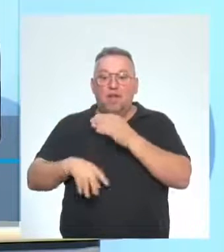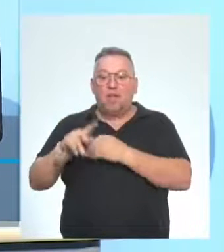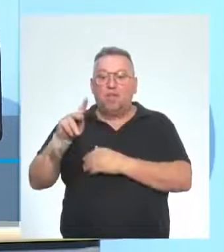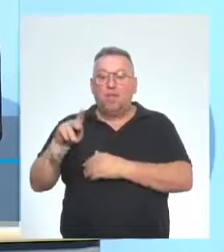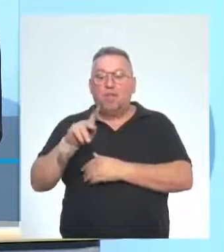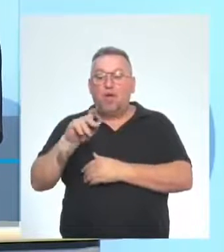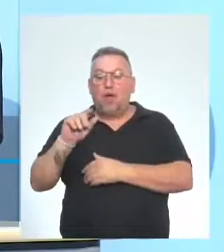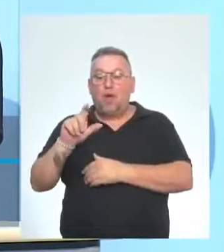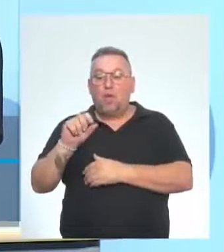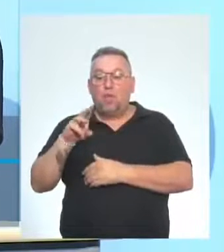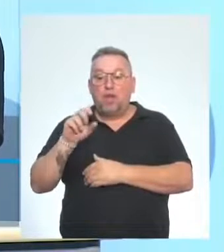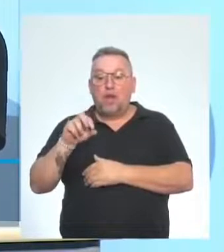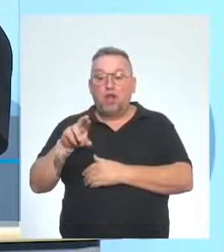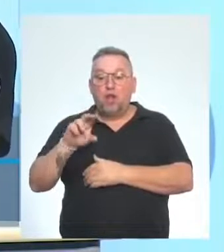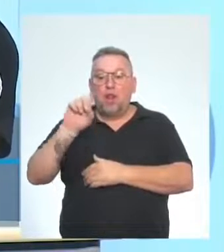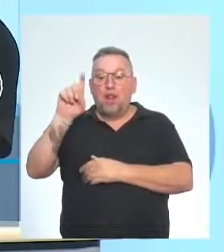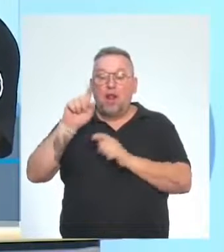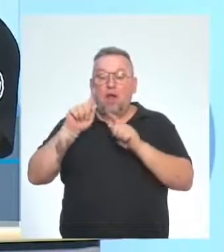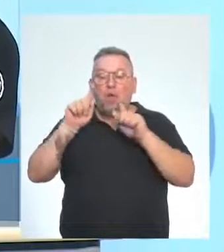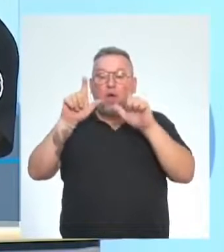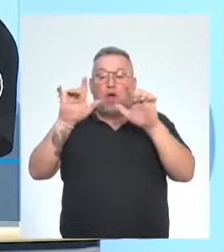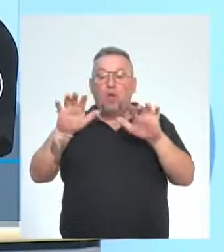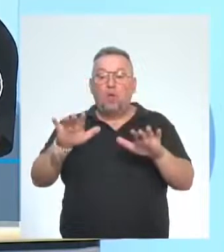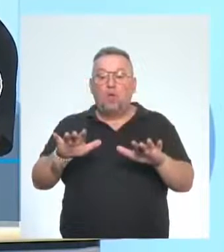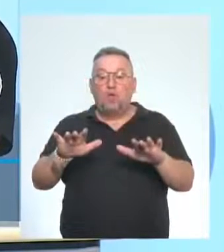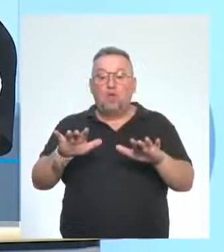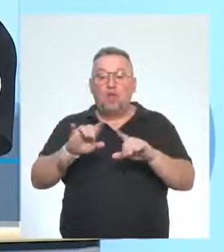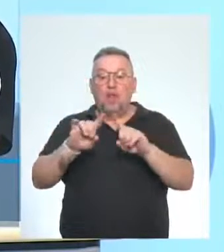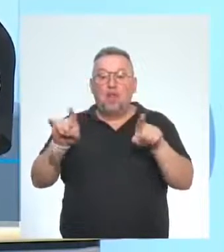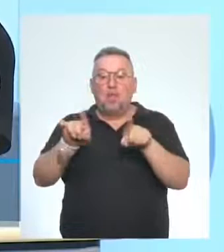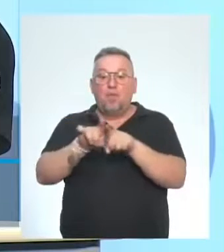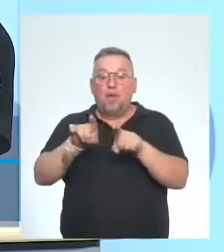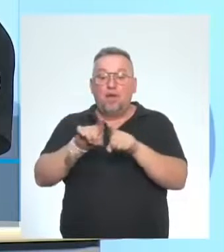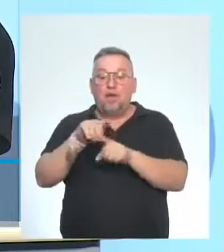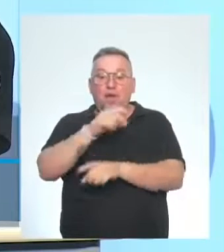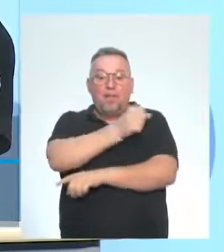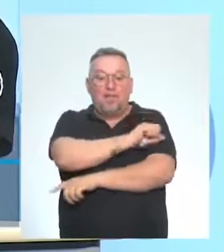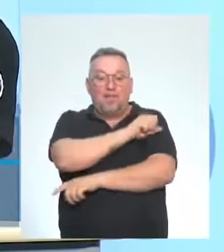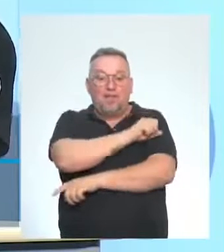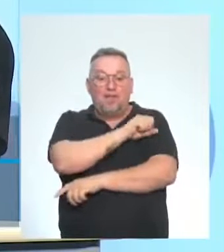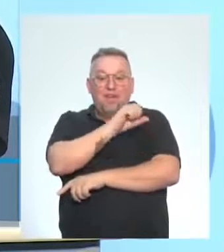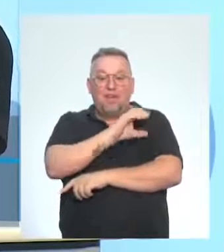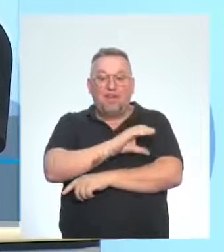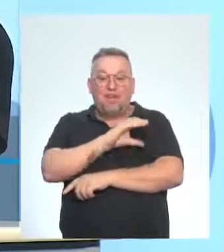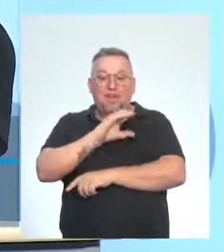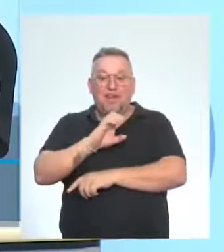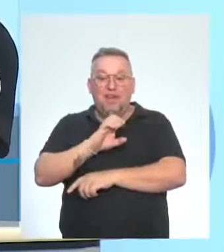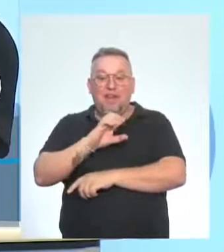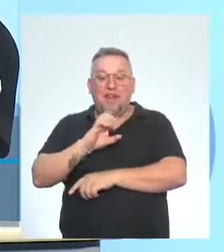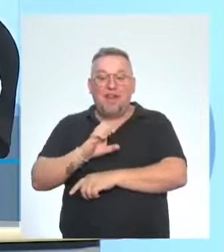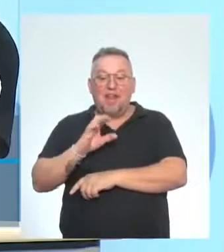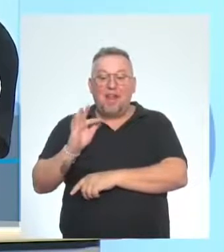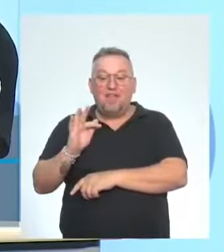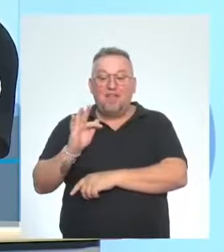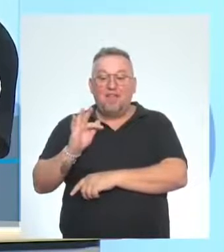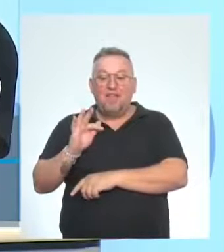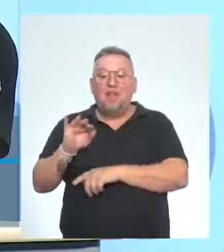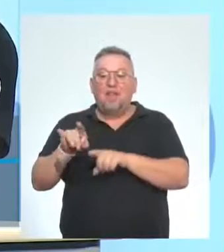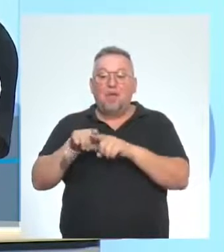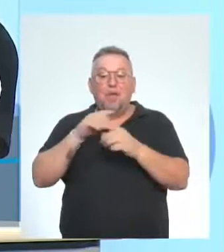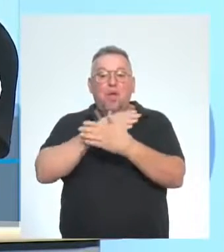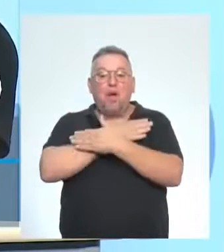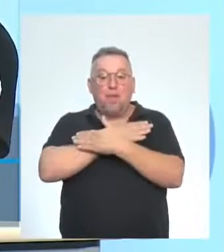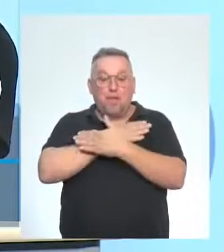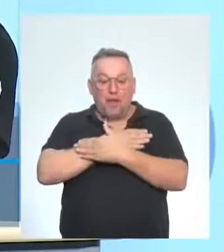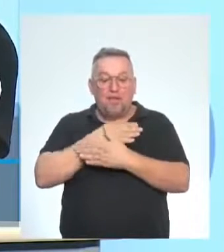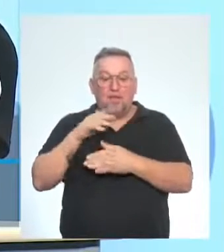Alberto Bancan, lá de Guarulhos, alunos dos 8º anos, C, D, E e F. Aí Também sim. um abraço aqui, um